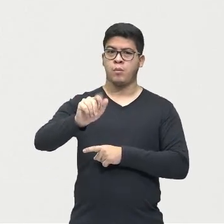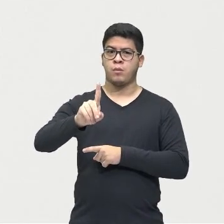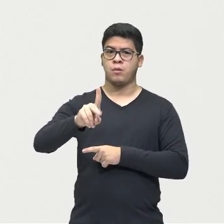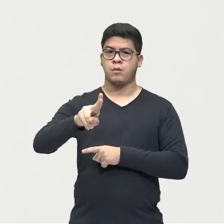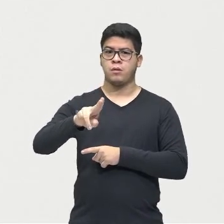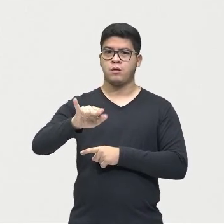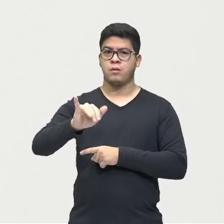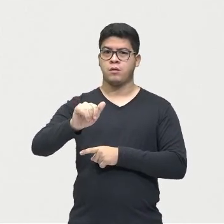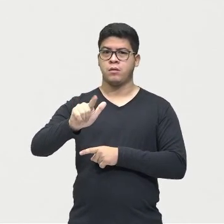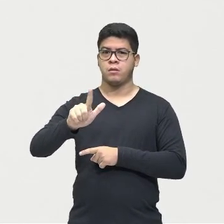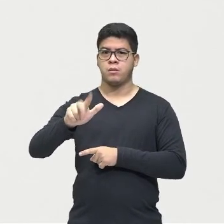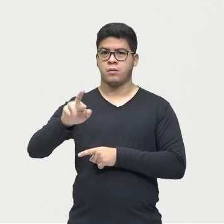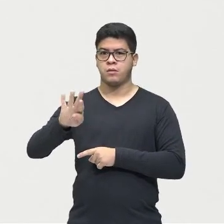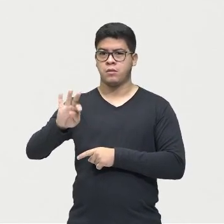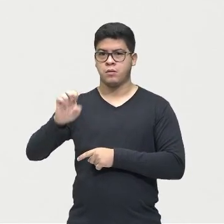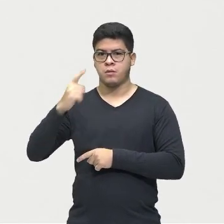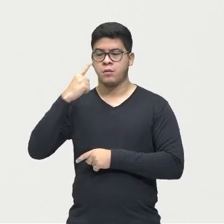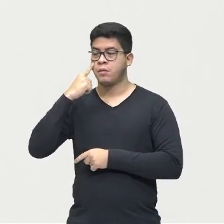Beleza?